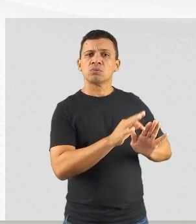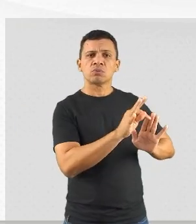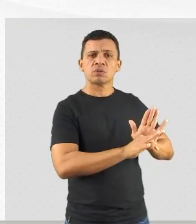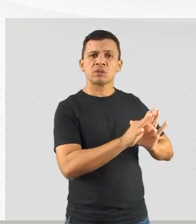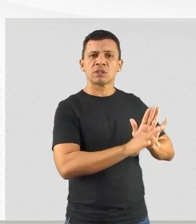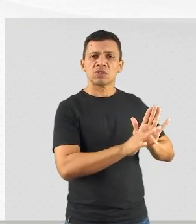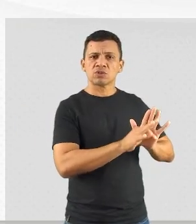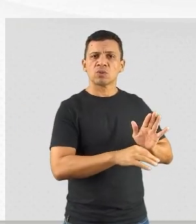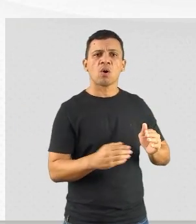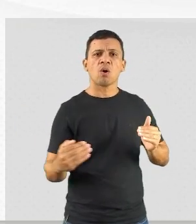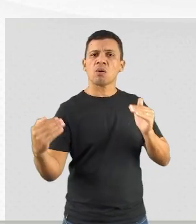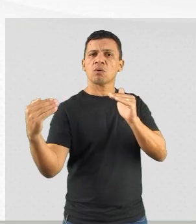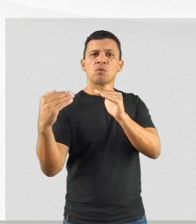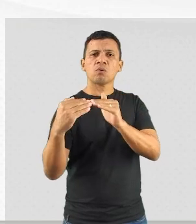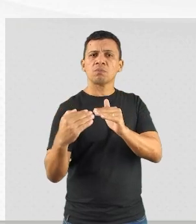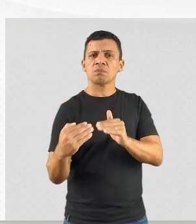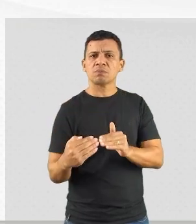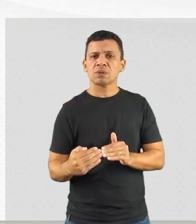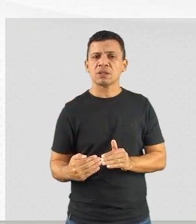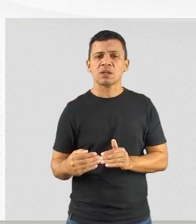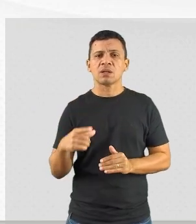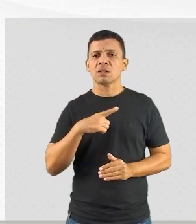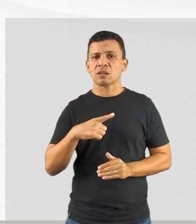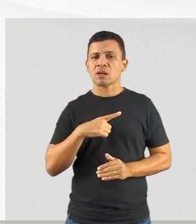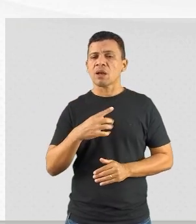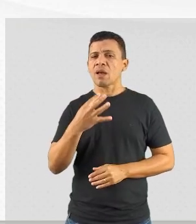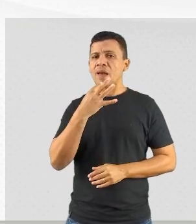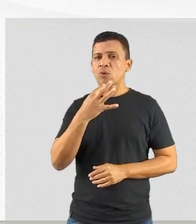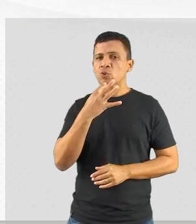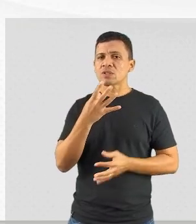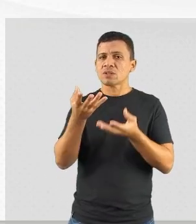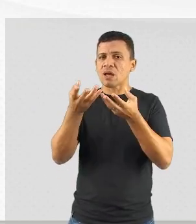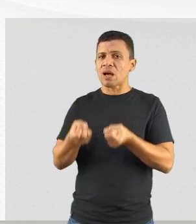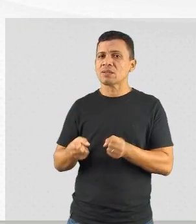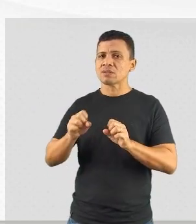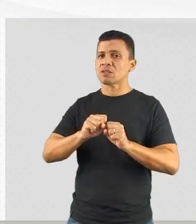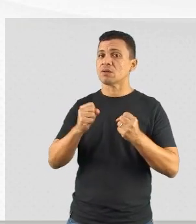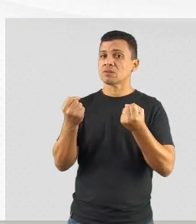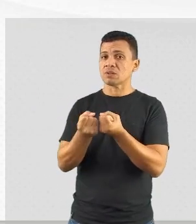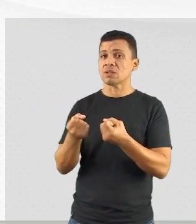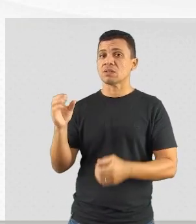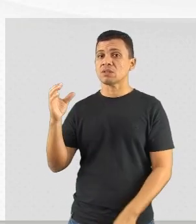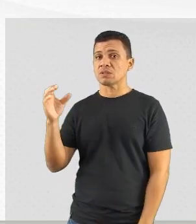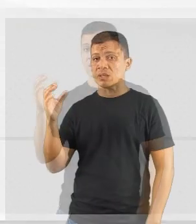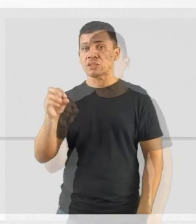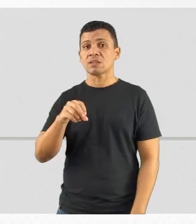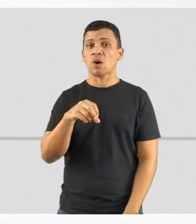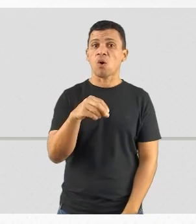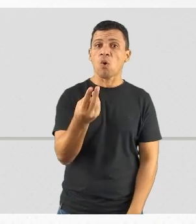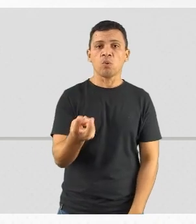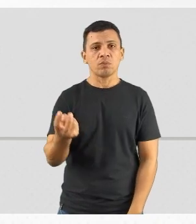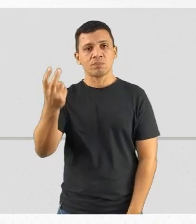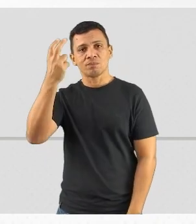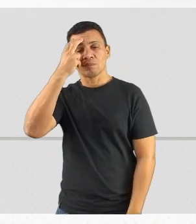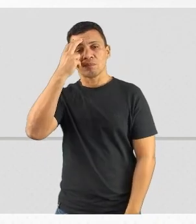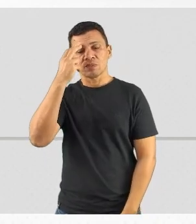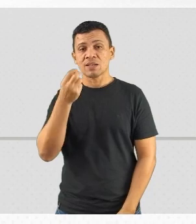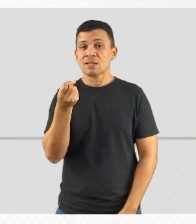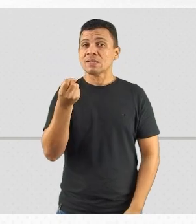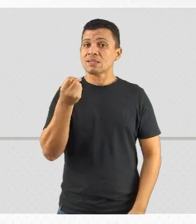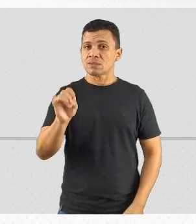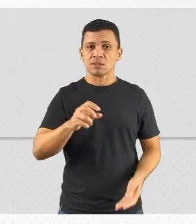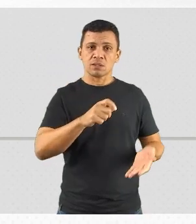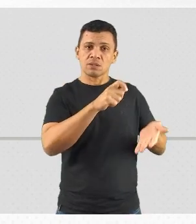Em sintonia com o que é amplamente reconhecido ou aceito pela sociedade, pela ciência ou pela cultura. Se eu estou produzindo um